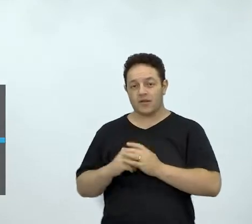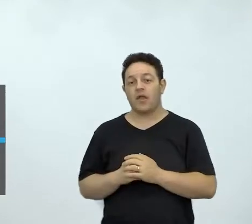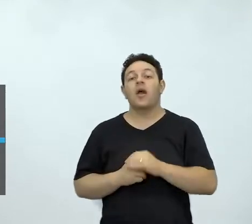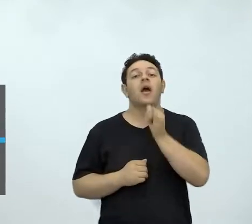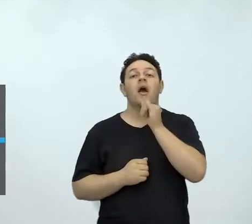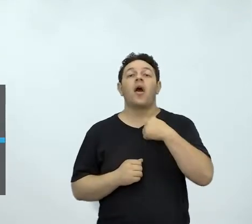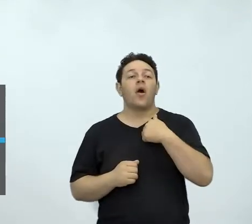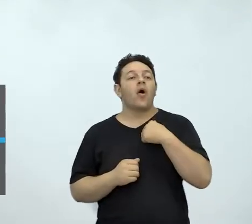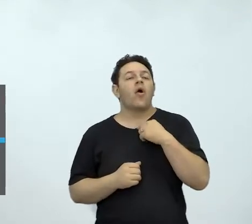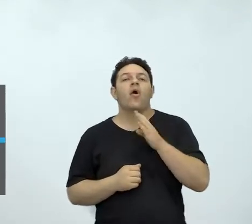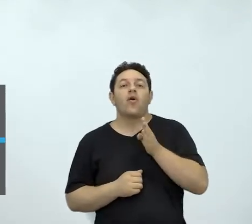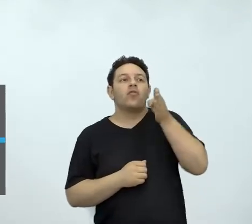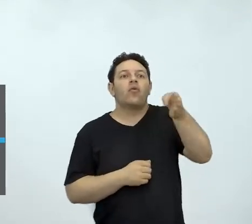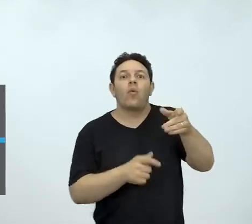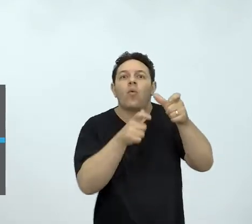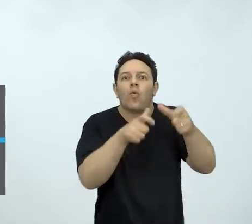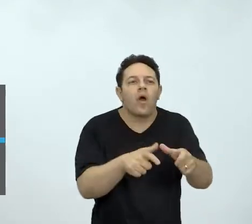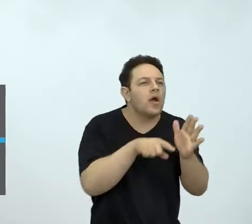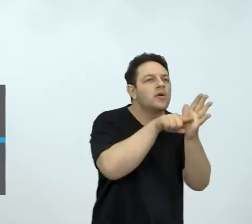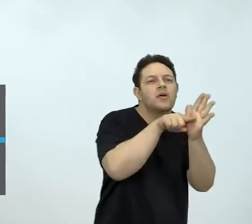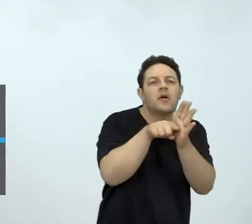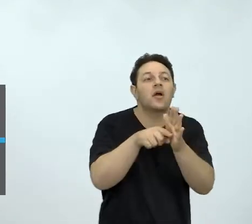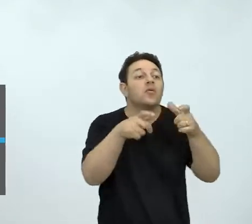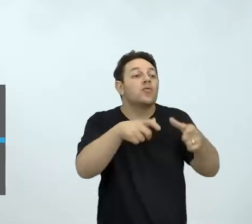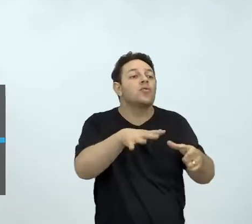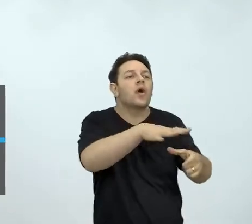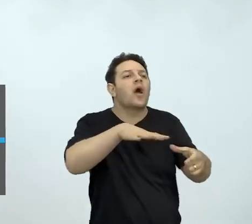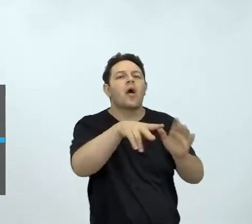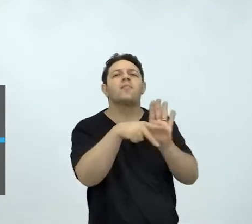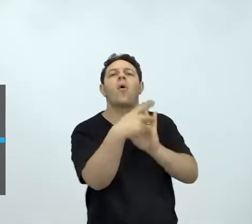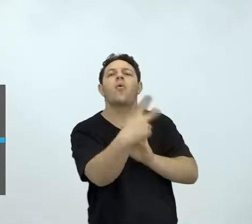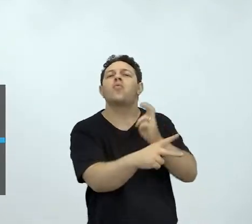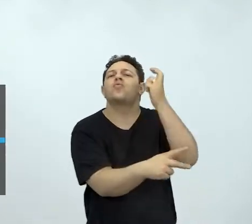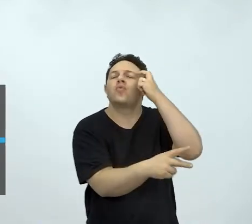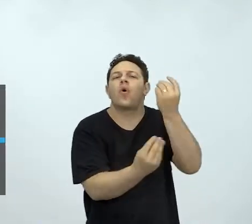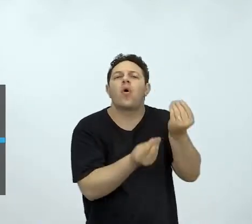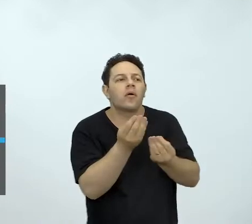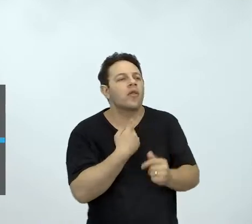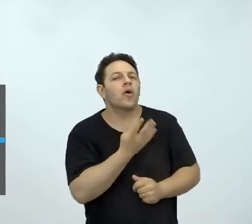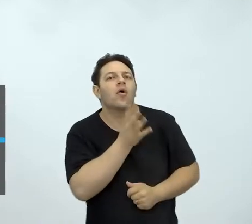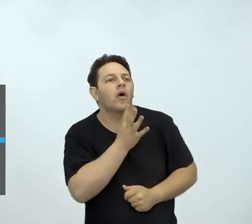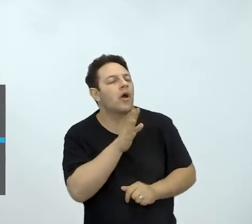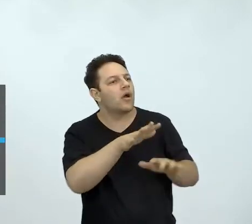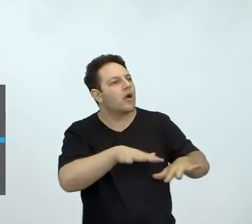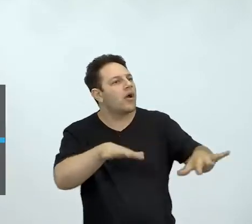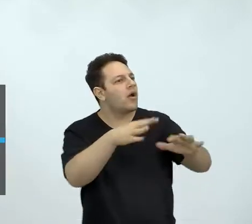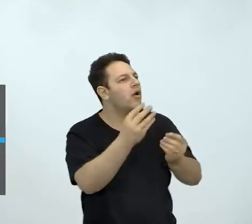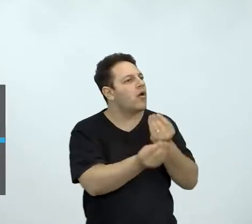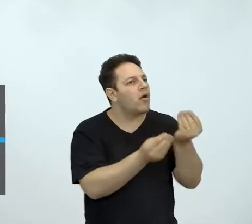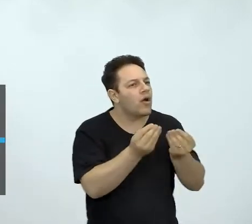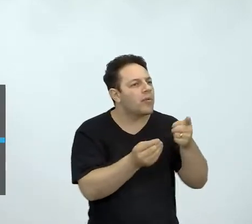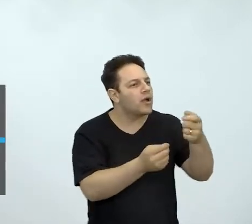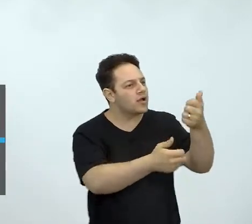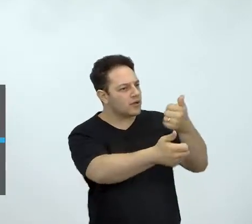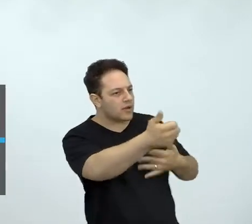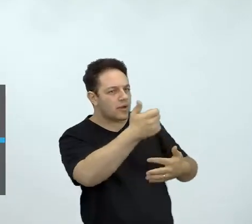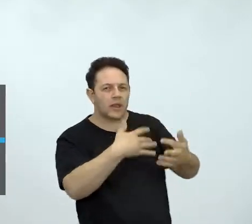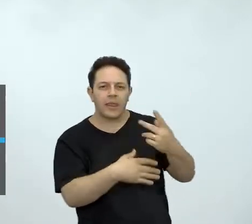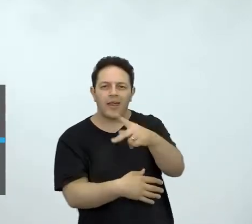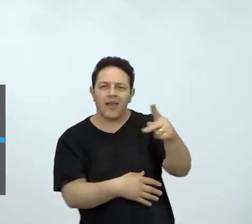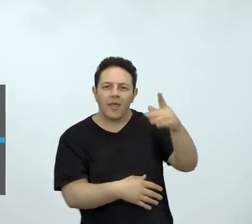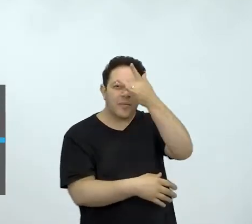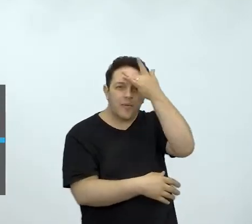a gente vai pro trabalho de campo e a gente começa a ver como as coisas acontecem naquela realidade, você começa a ouvir as pessoas explicando